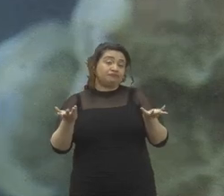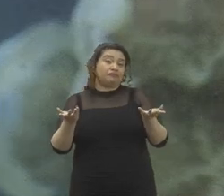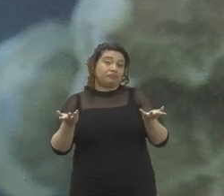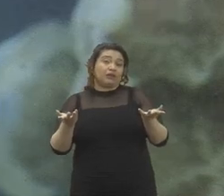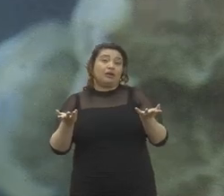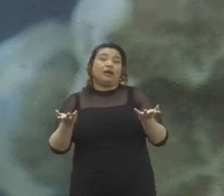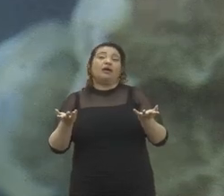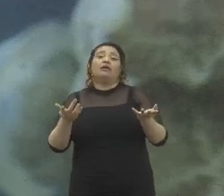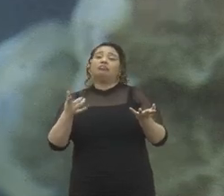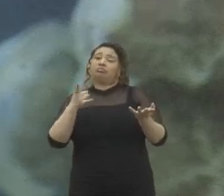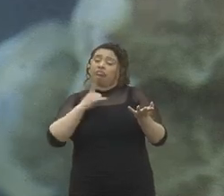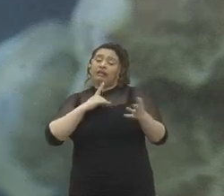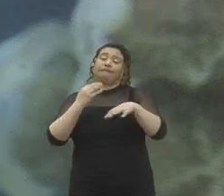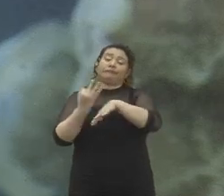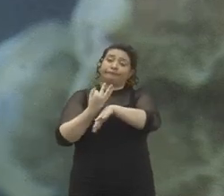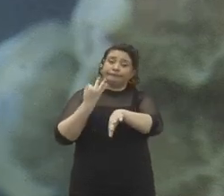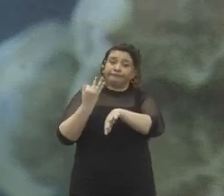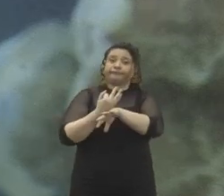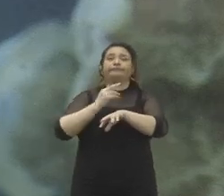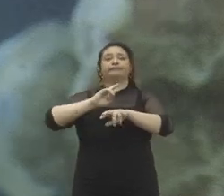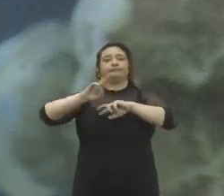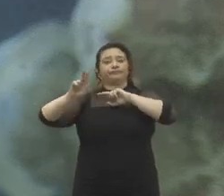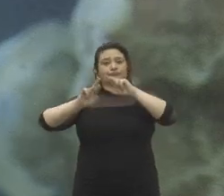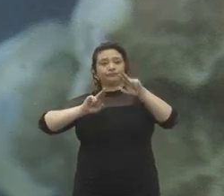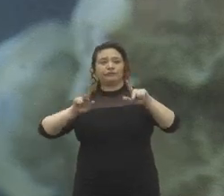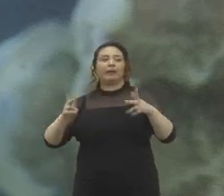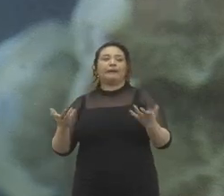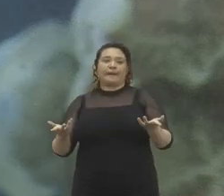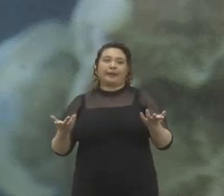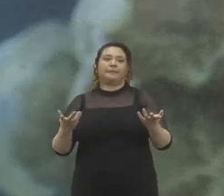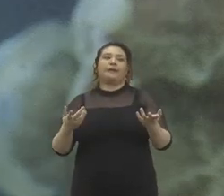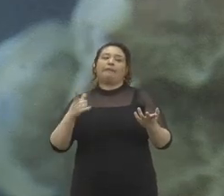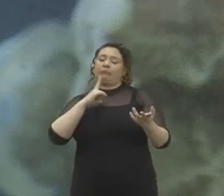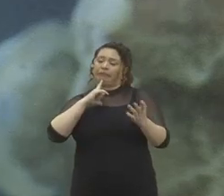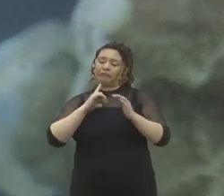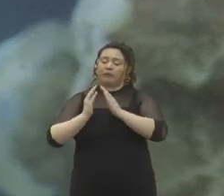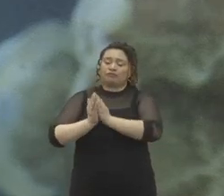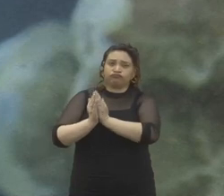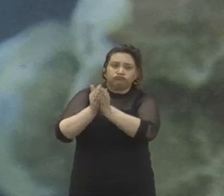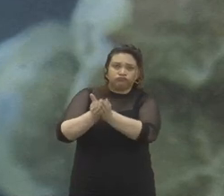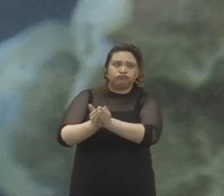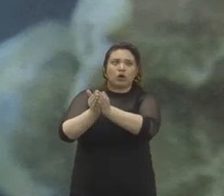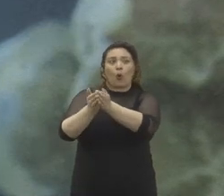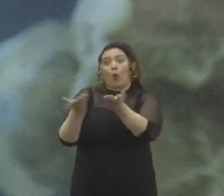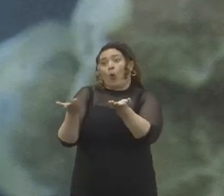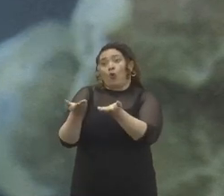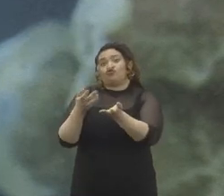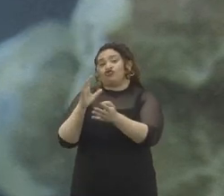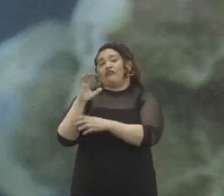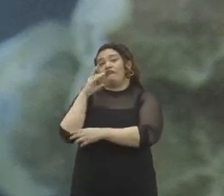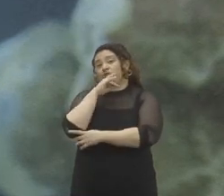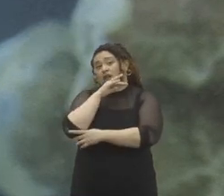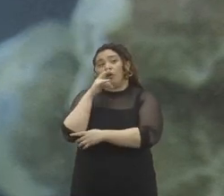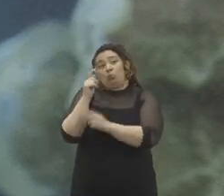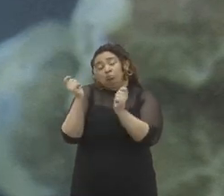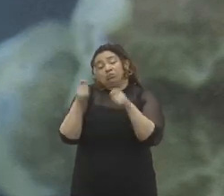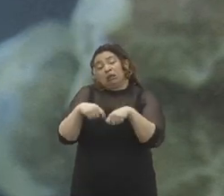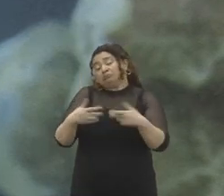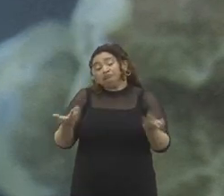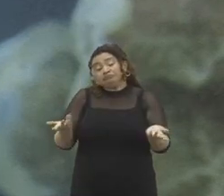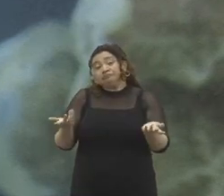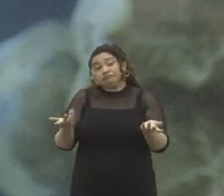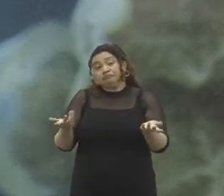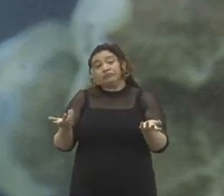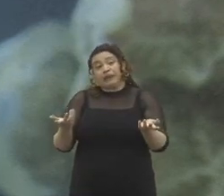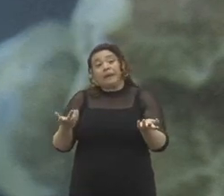muita muito esforço foi feito para se fazer uma navegação que hoje durante o verão já é possível né Eh